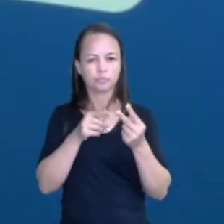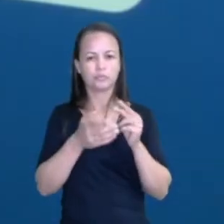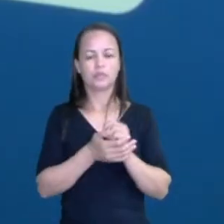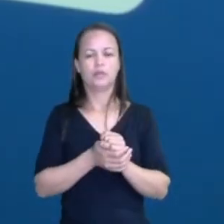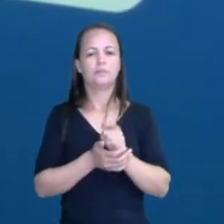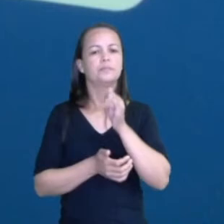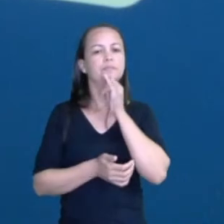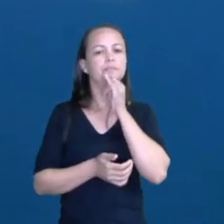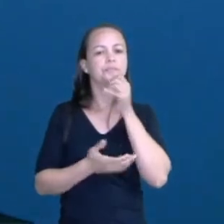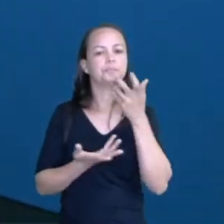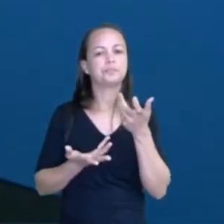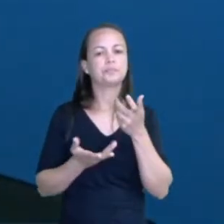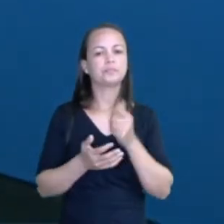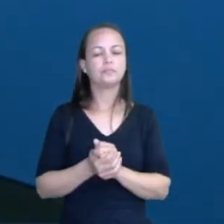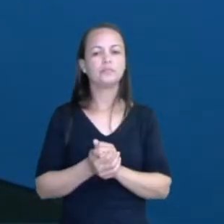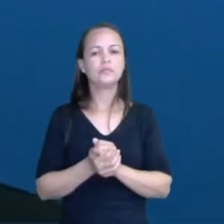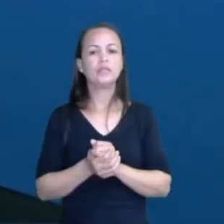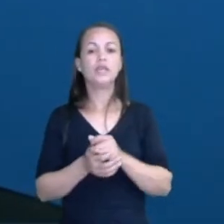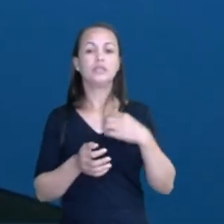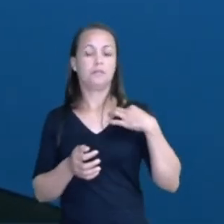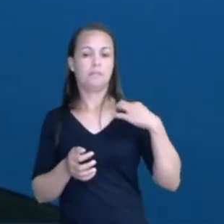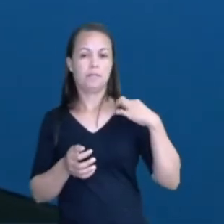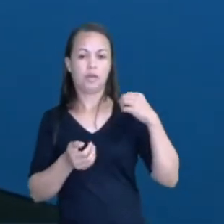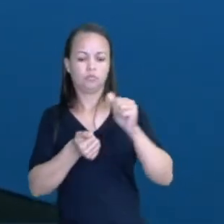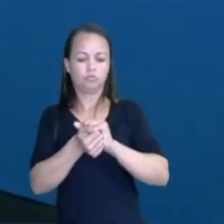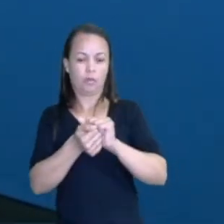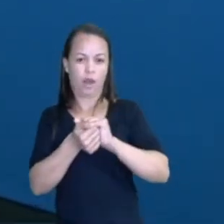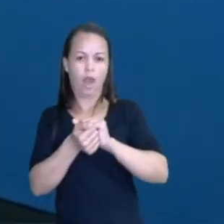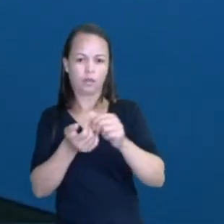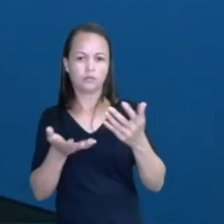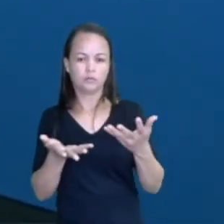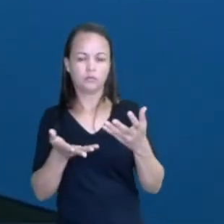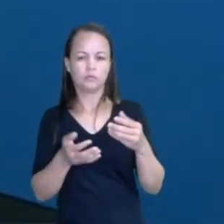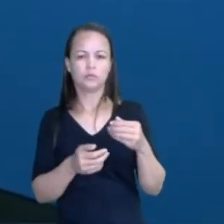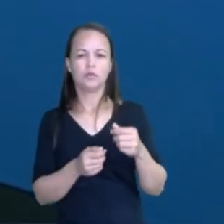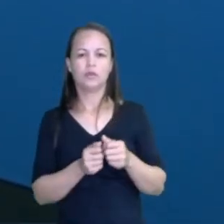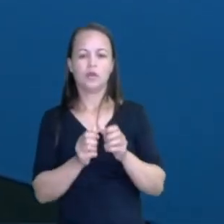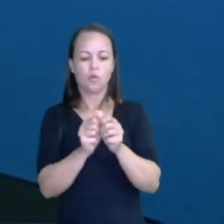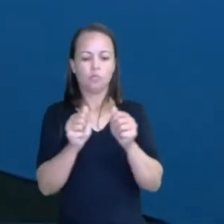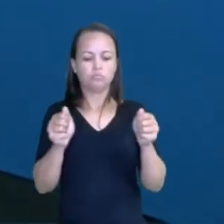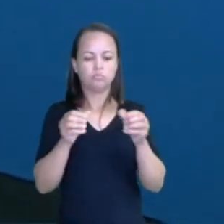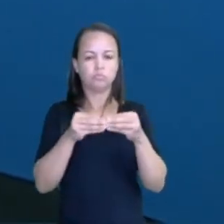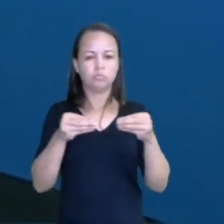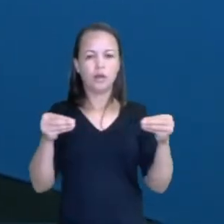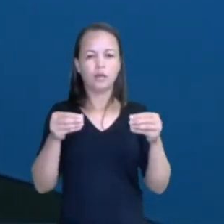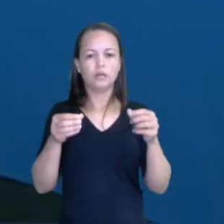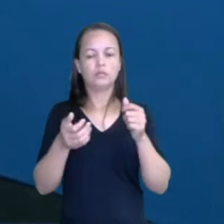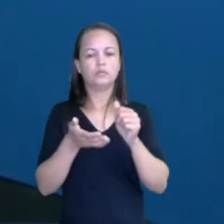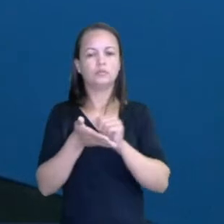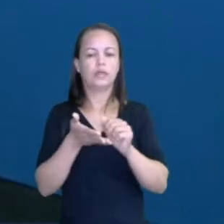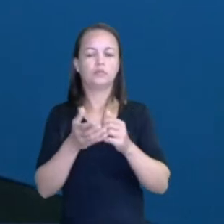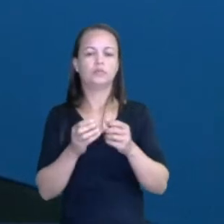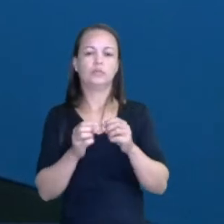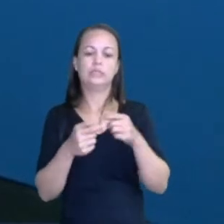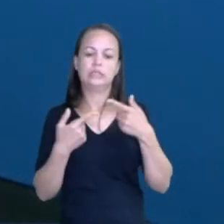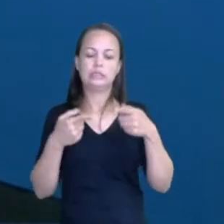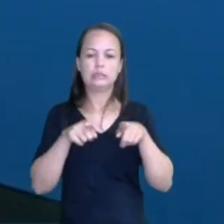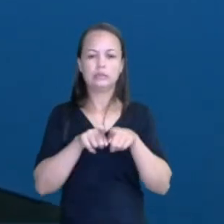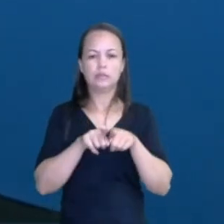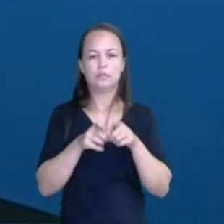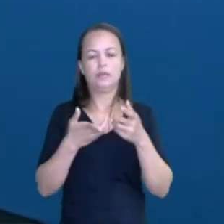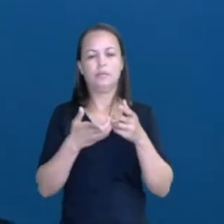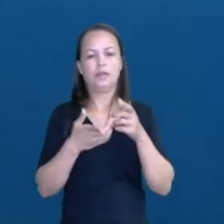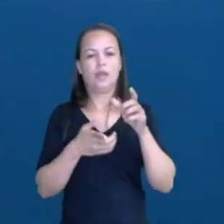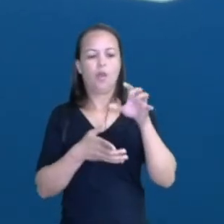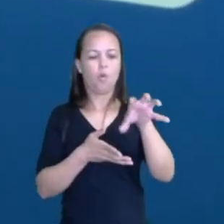aqui, por exemplo, esse paninho de prato aqui e pegar esse copinho